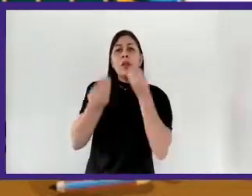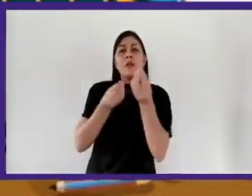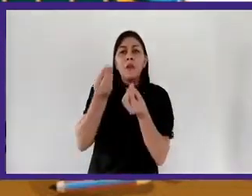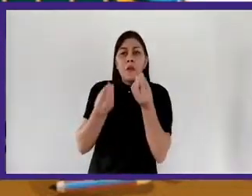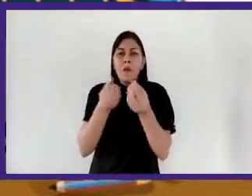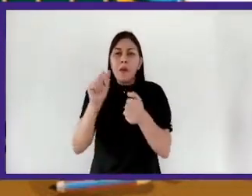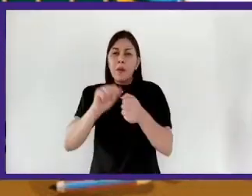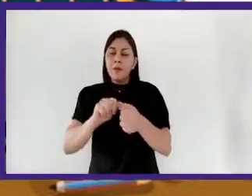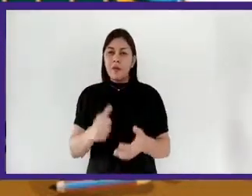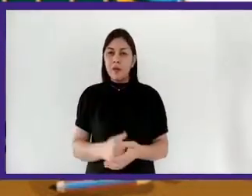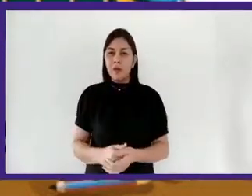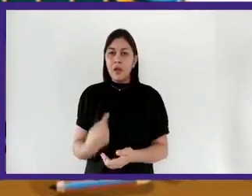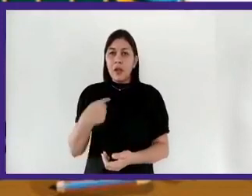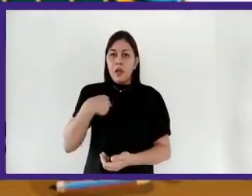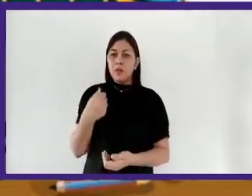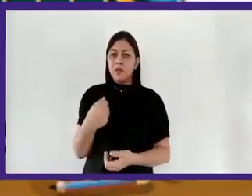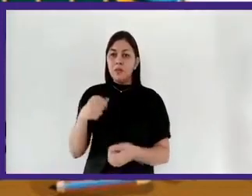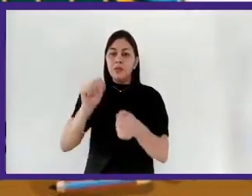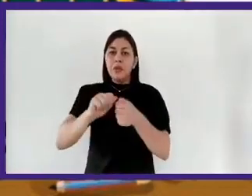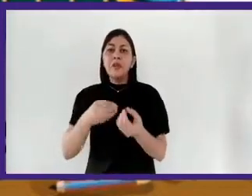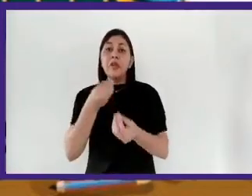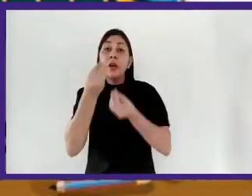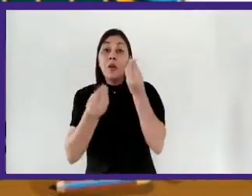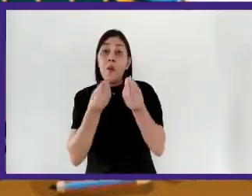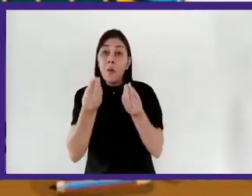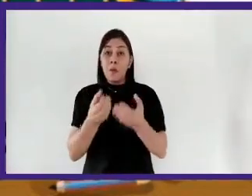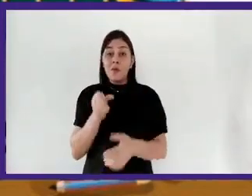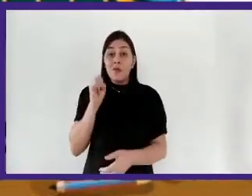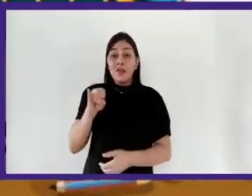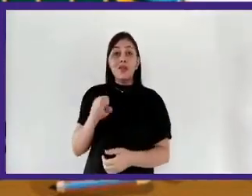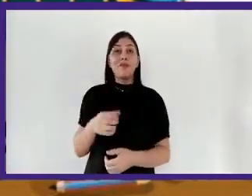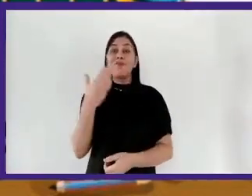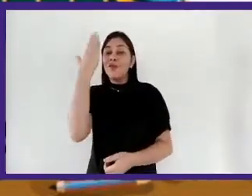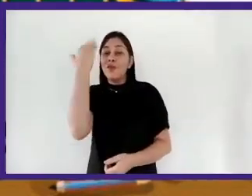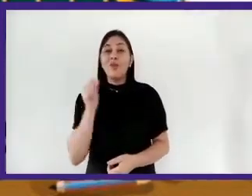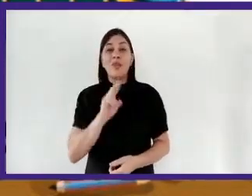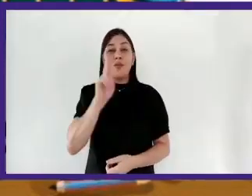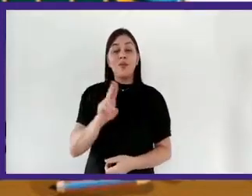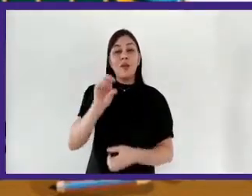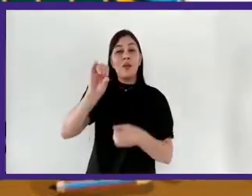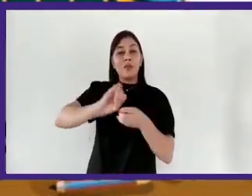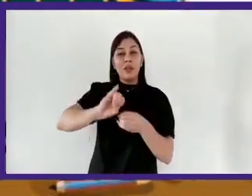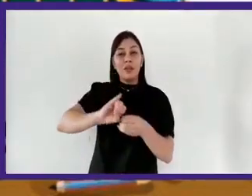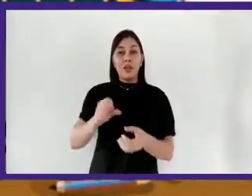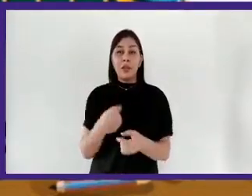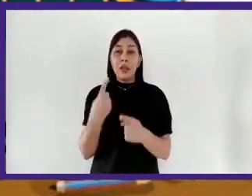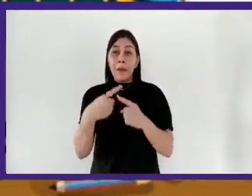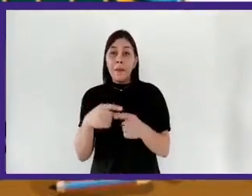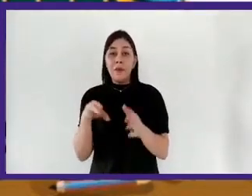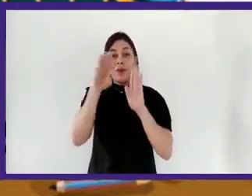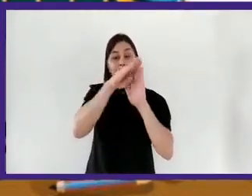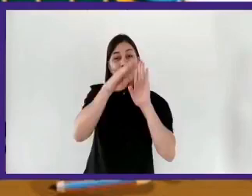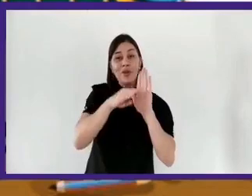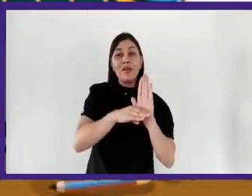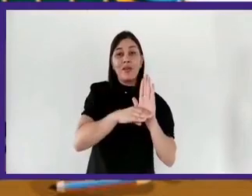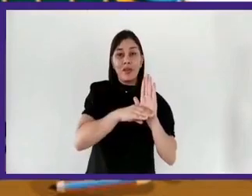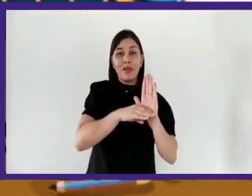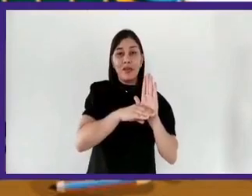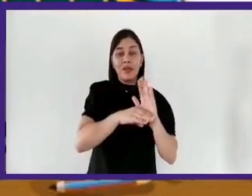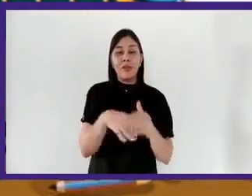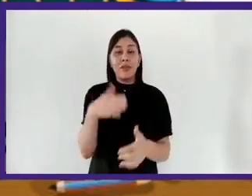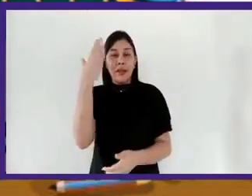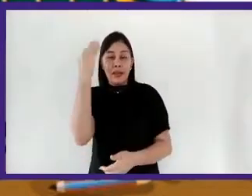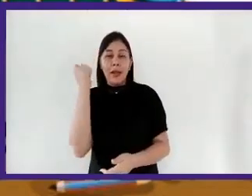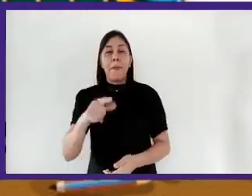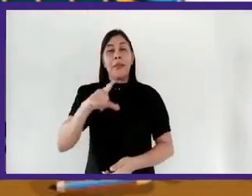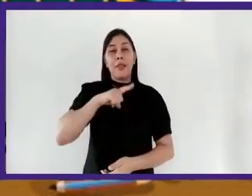de preparo. Como é que eu vou fazer se eu não sei como usar aqueles ingredientes? Porque em uma receita, a gente sabe,